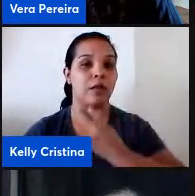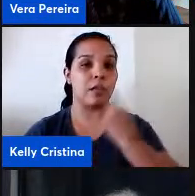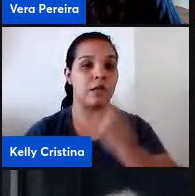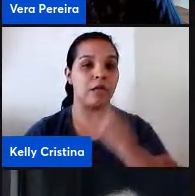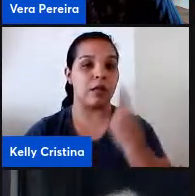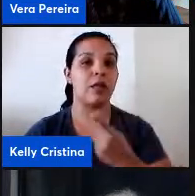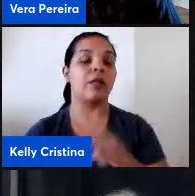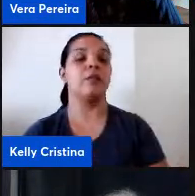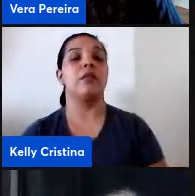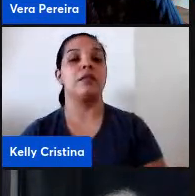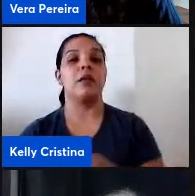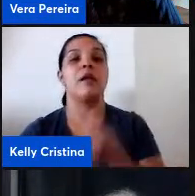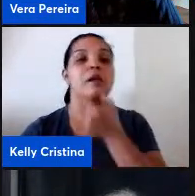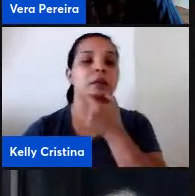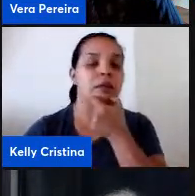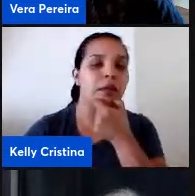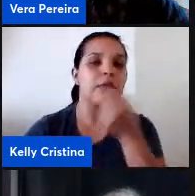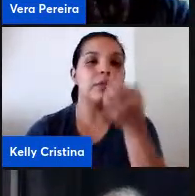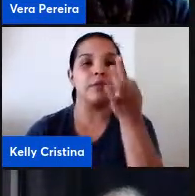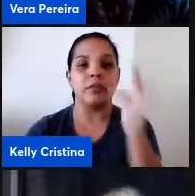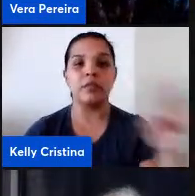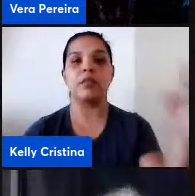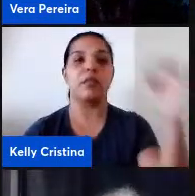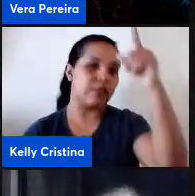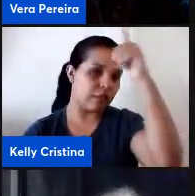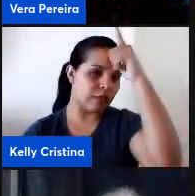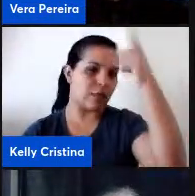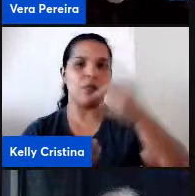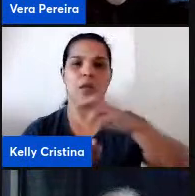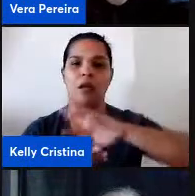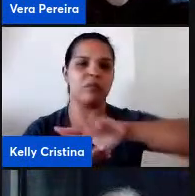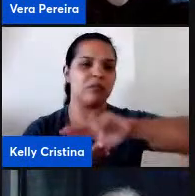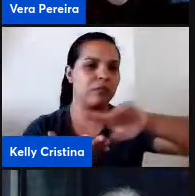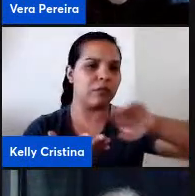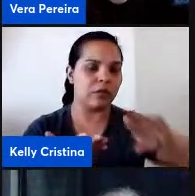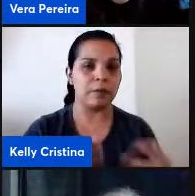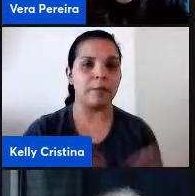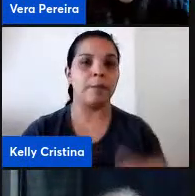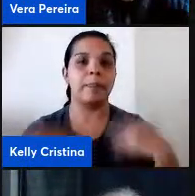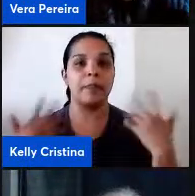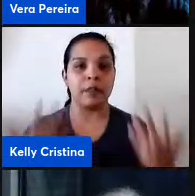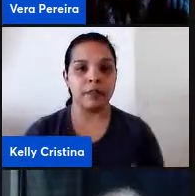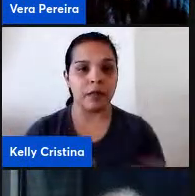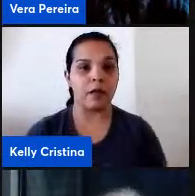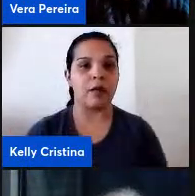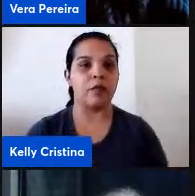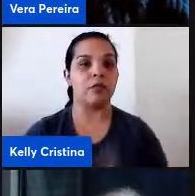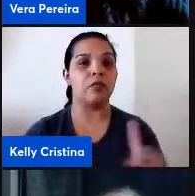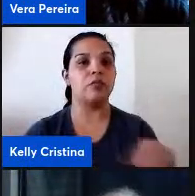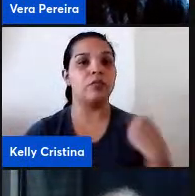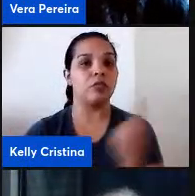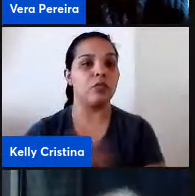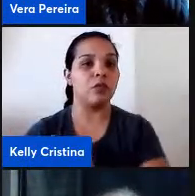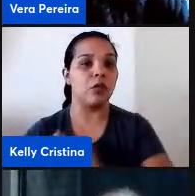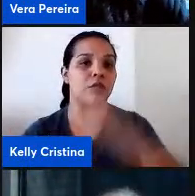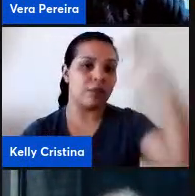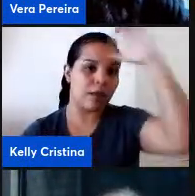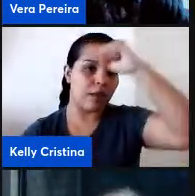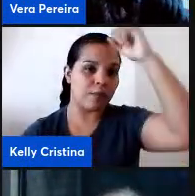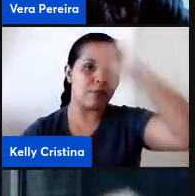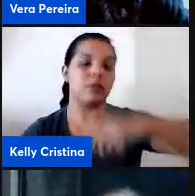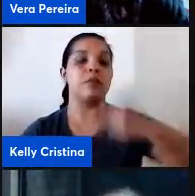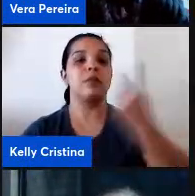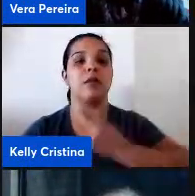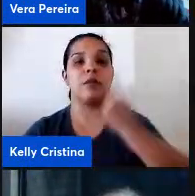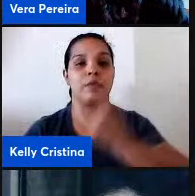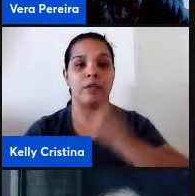inglês, francês, alemão, seja lá o que for. Então, minha gente, nós aprendemos a ler